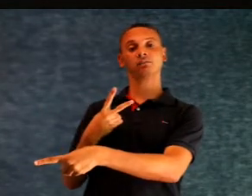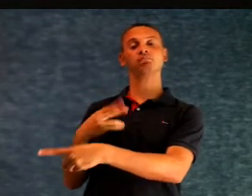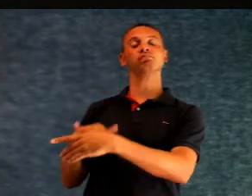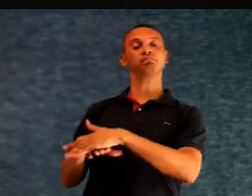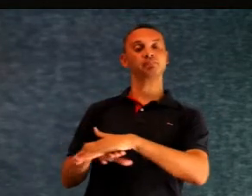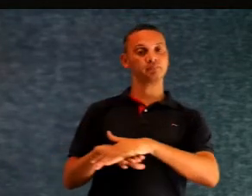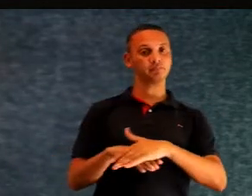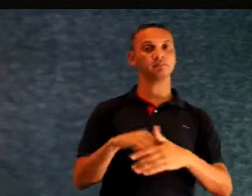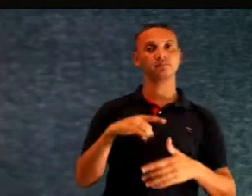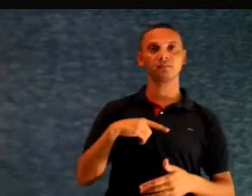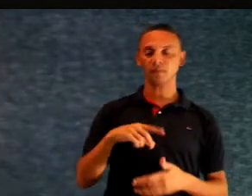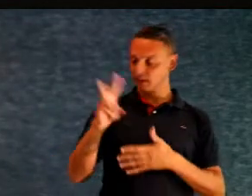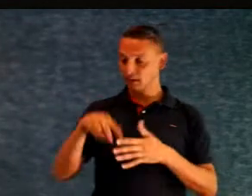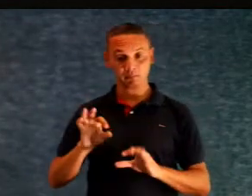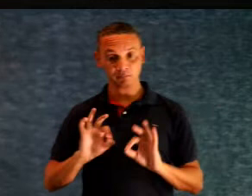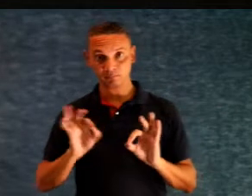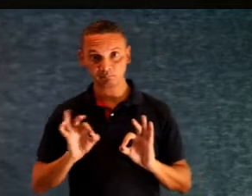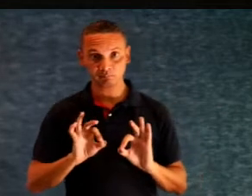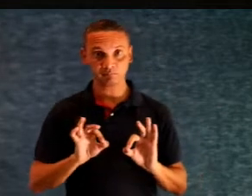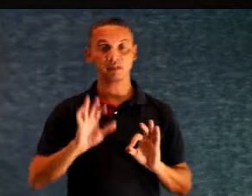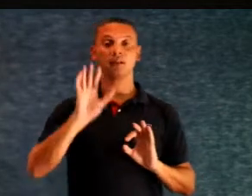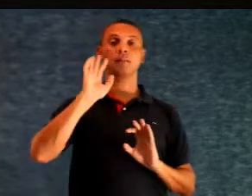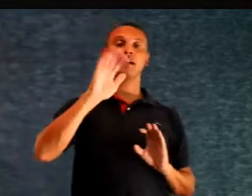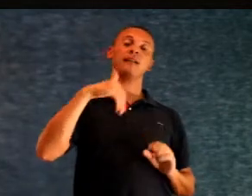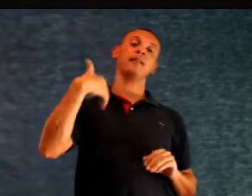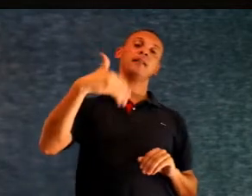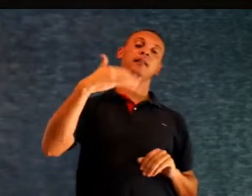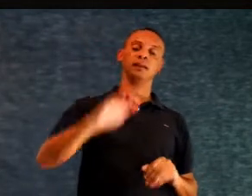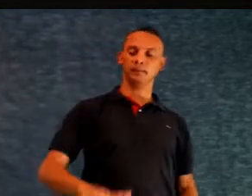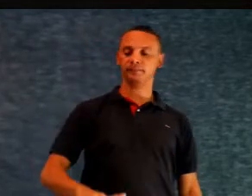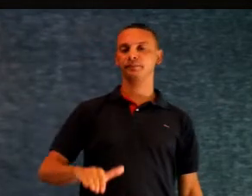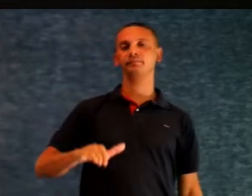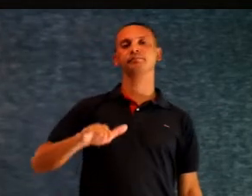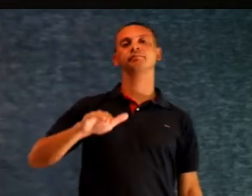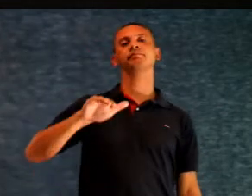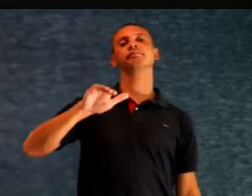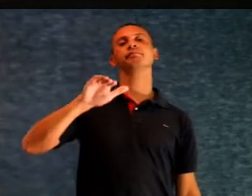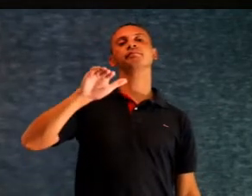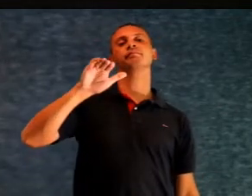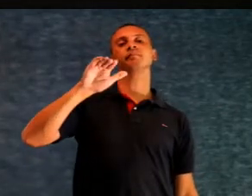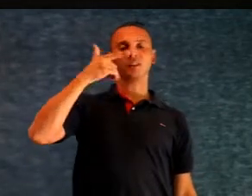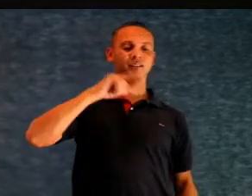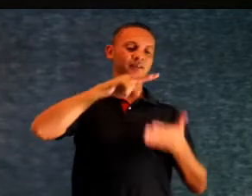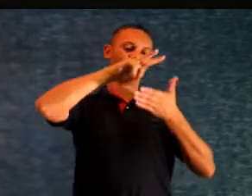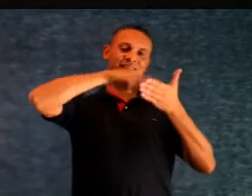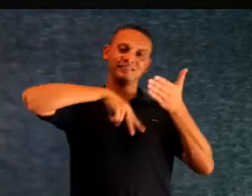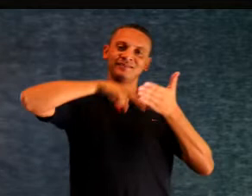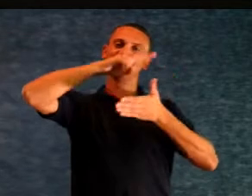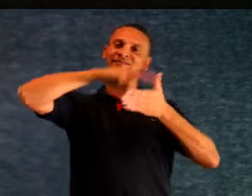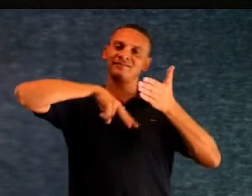parte do cotidiano, parte do dia a dia dela. Então, isso é muito importante. Eu acho muito bonito essas lições que o Drummond